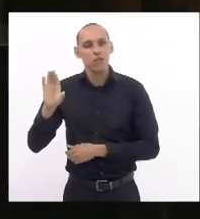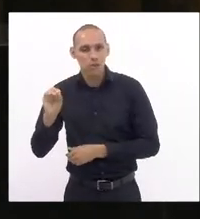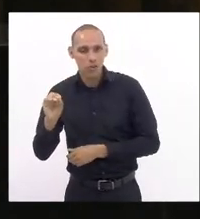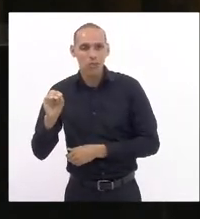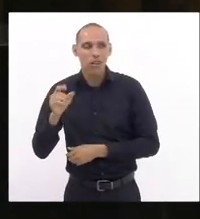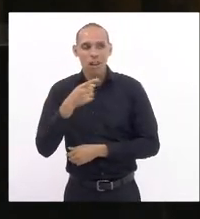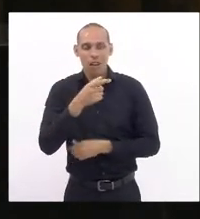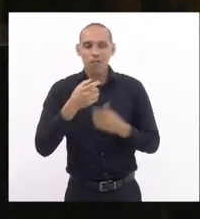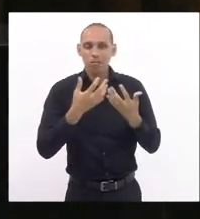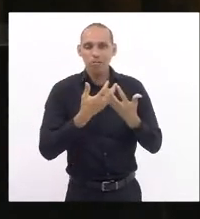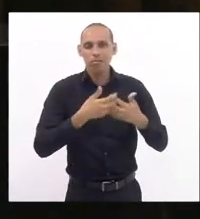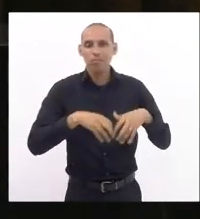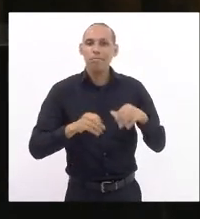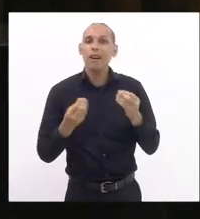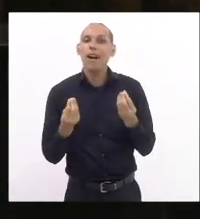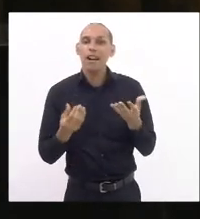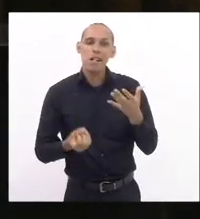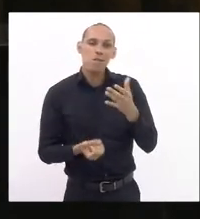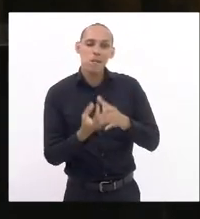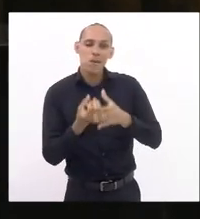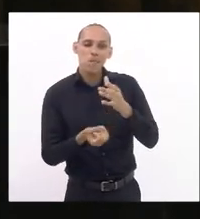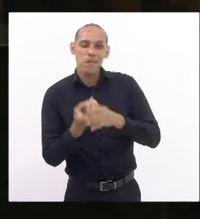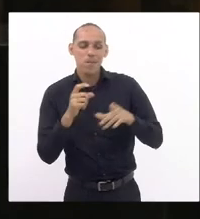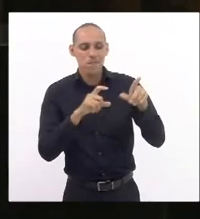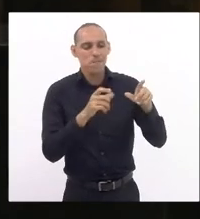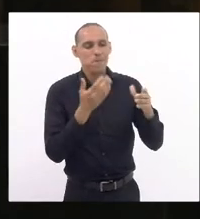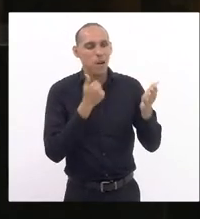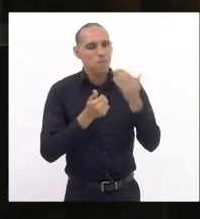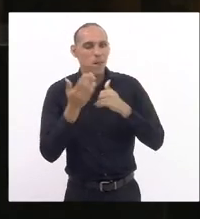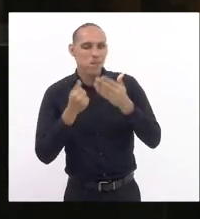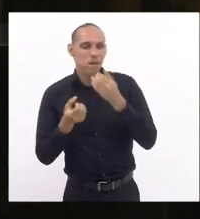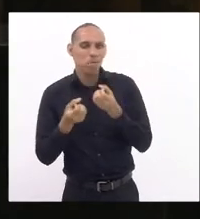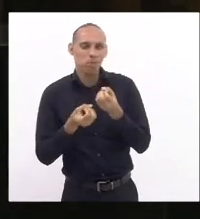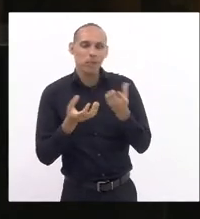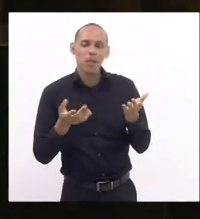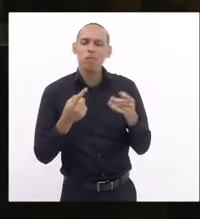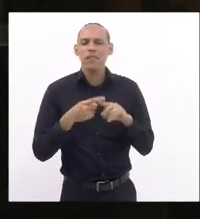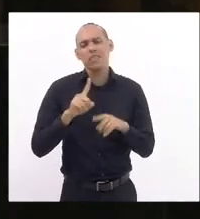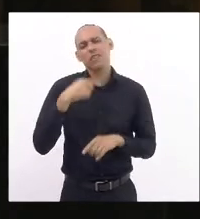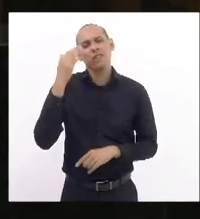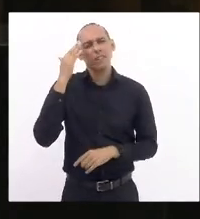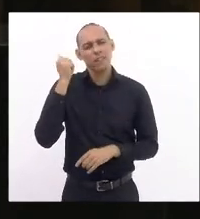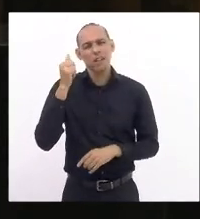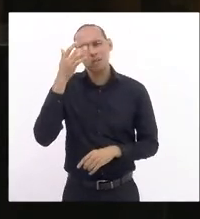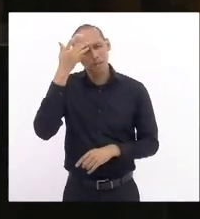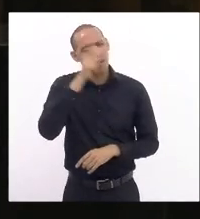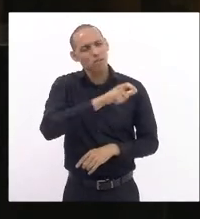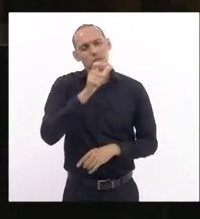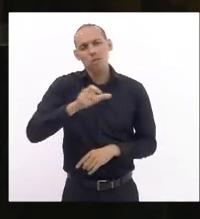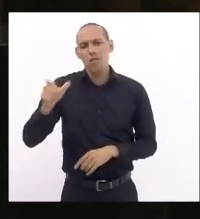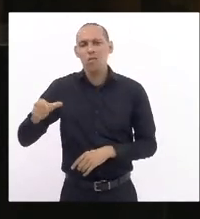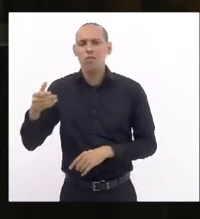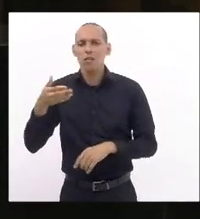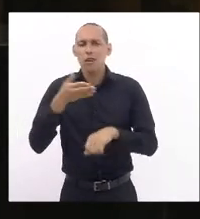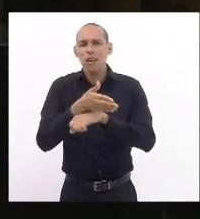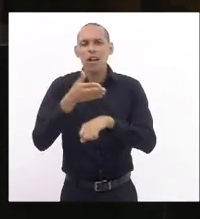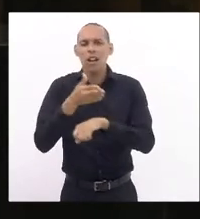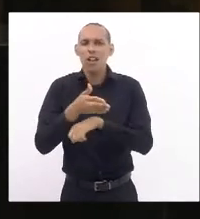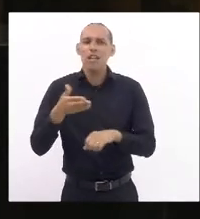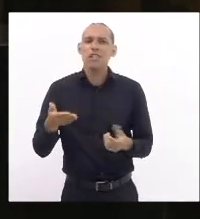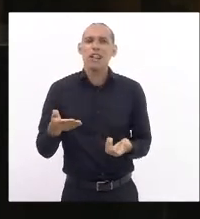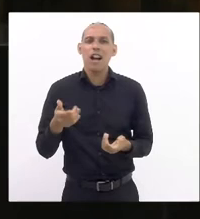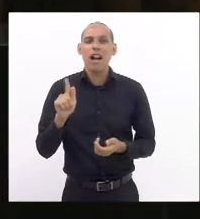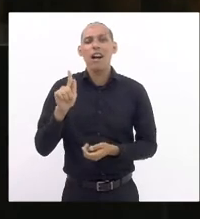para a produção de alimento, né? Porque a gente sabe, as pessoas estão tendo dificuldade de acesso a gás